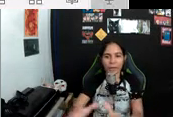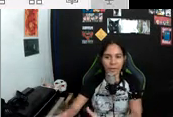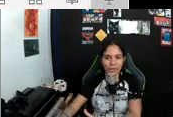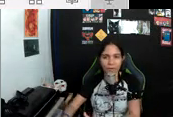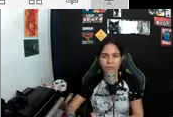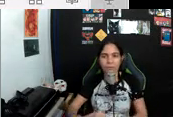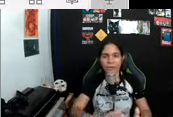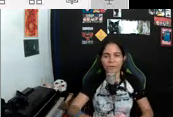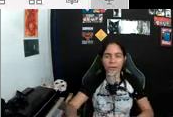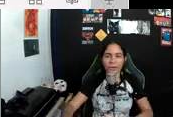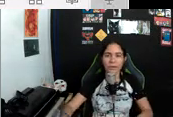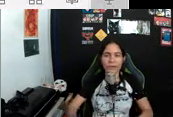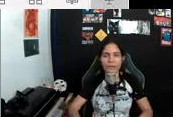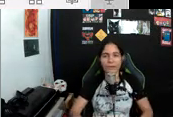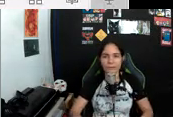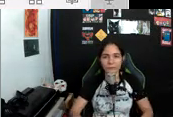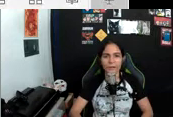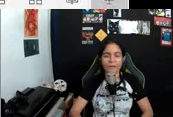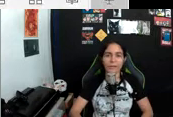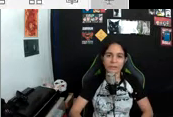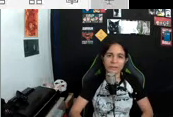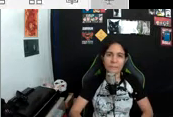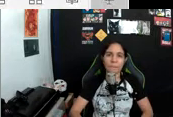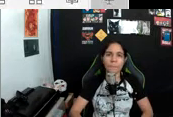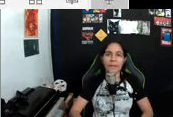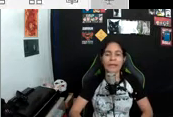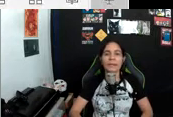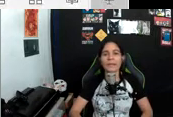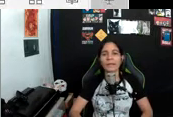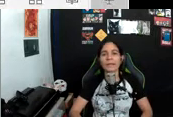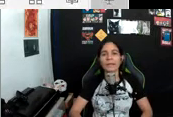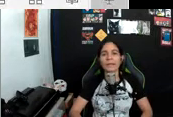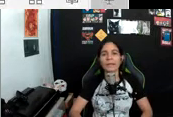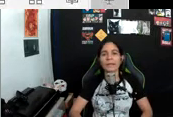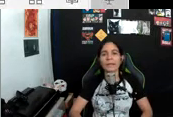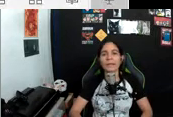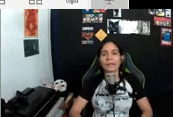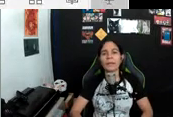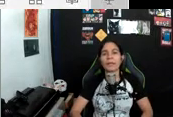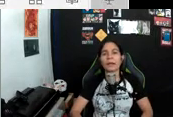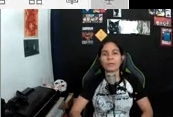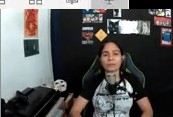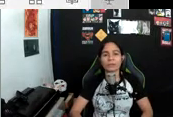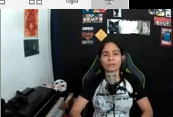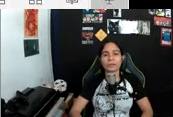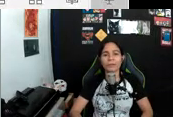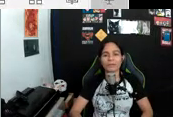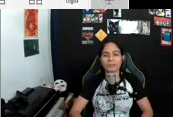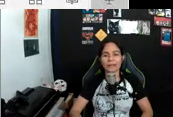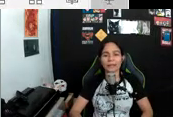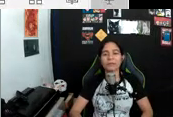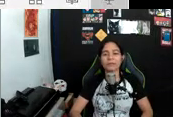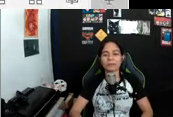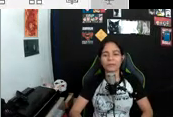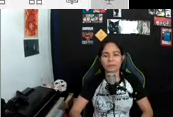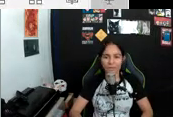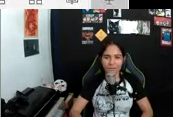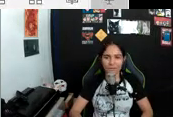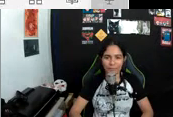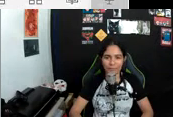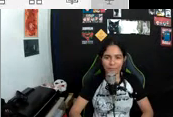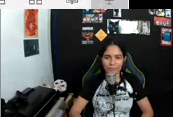né, o que era o correto, o que era orientado a ser feito, ela fazia. E aí, a outra quando chegava, quem